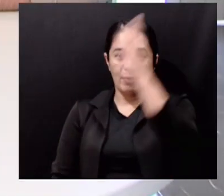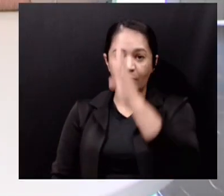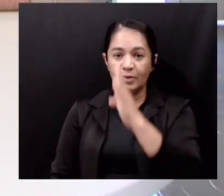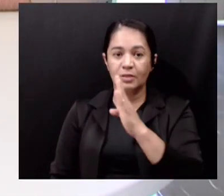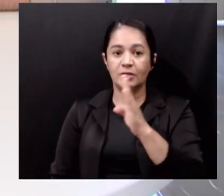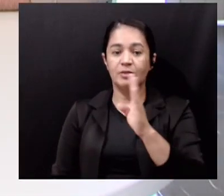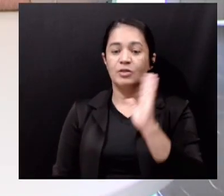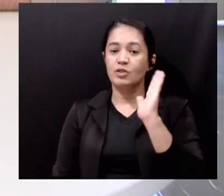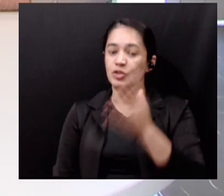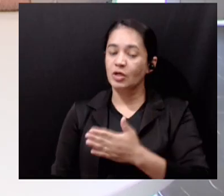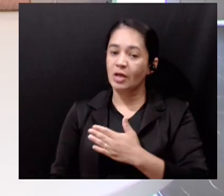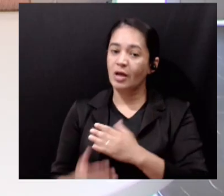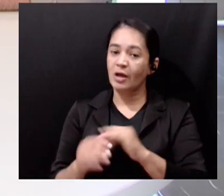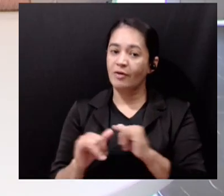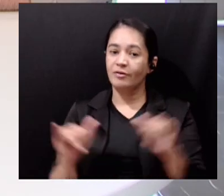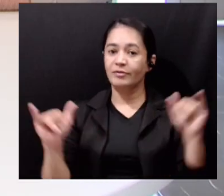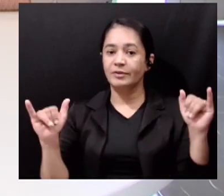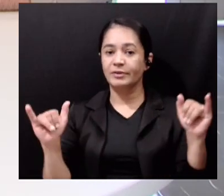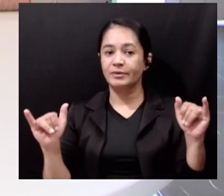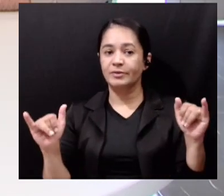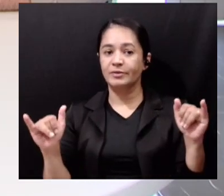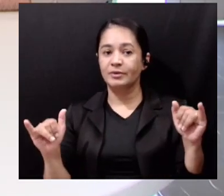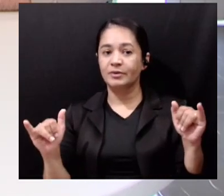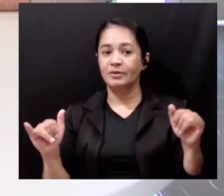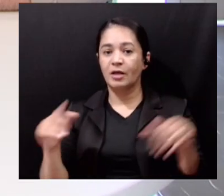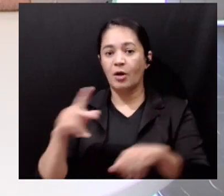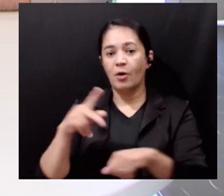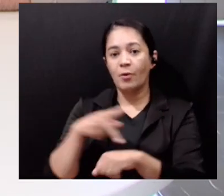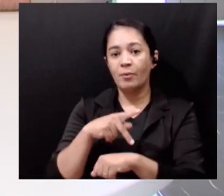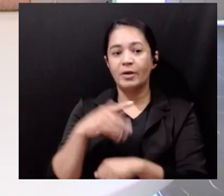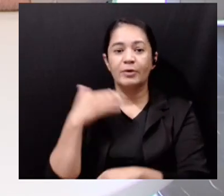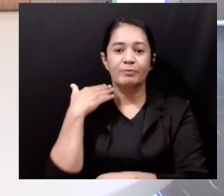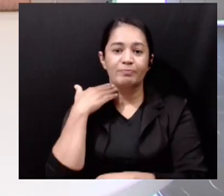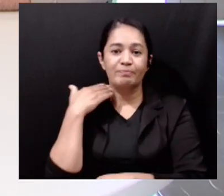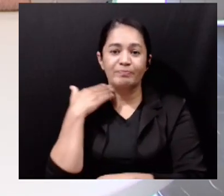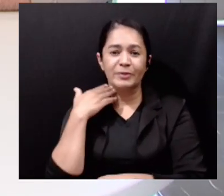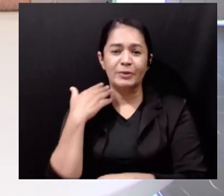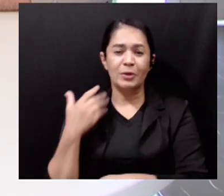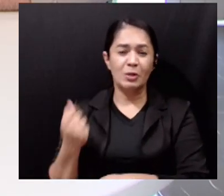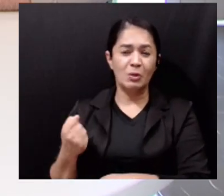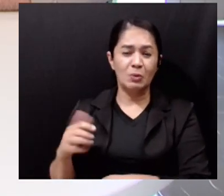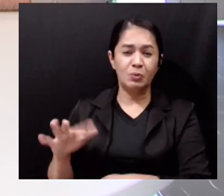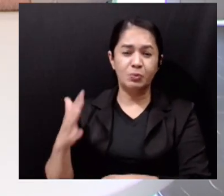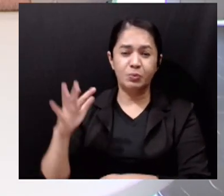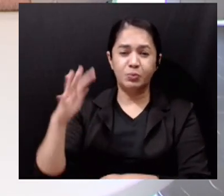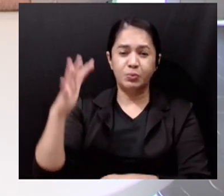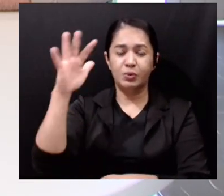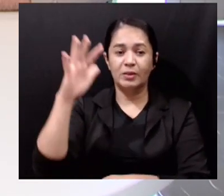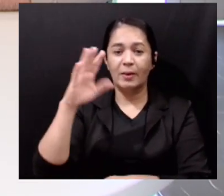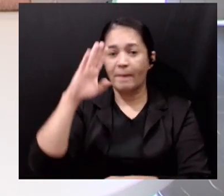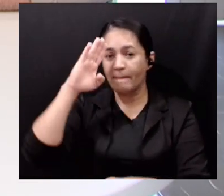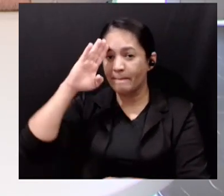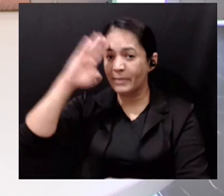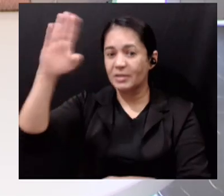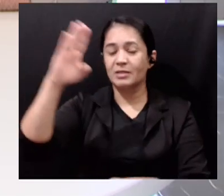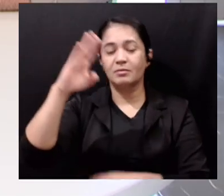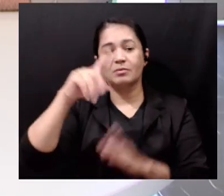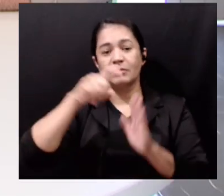tem um serviço bancário muito caro. As tarifas são muito caras e, sobretudo, taxa de juros. Vou só dar um